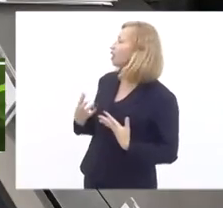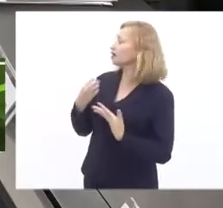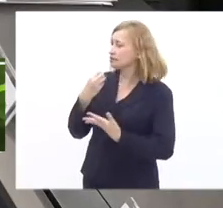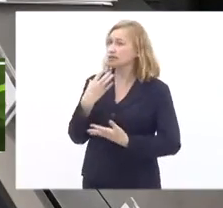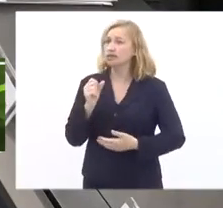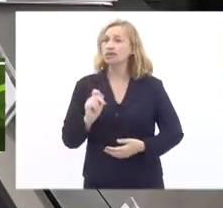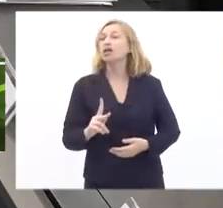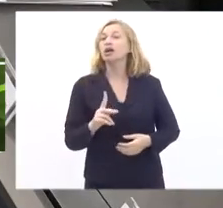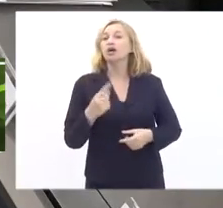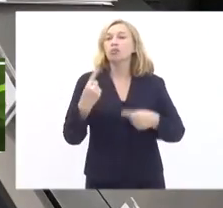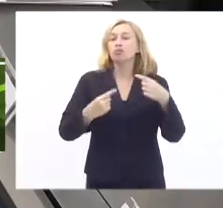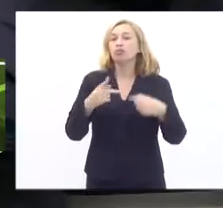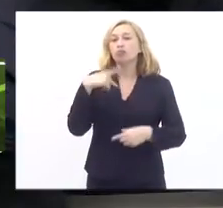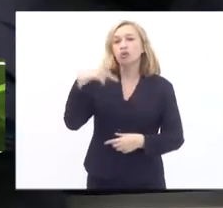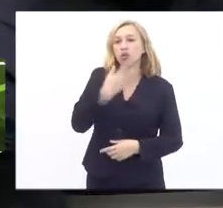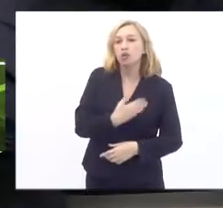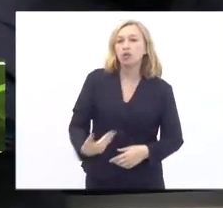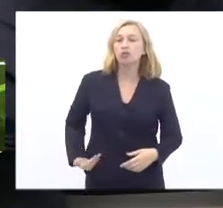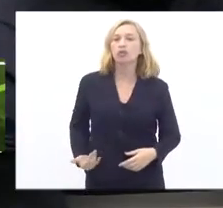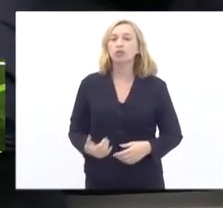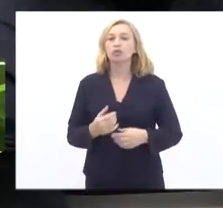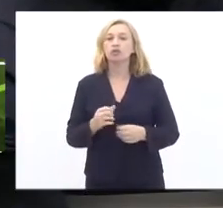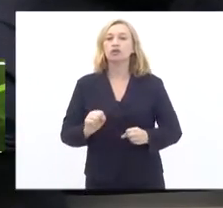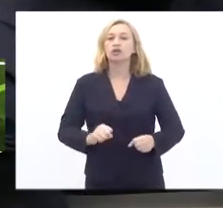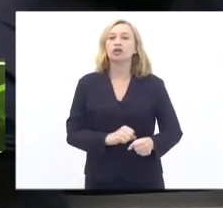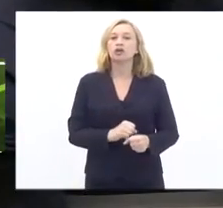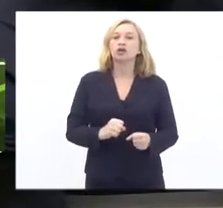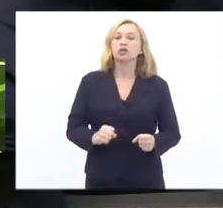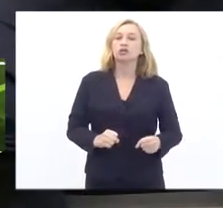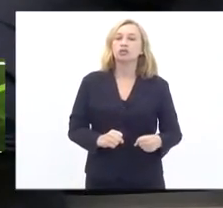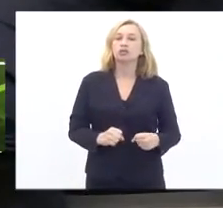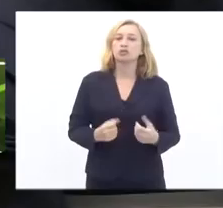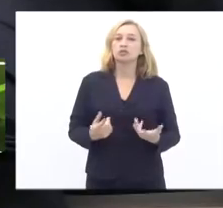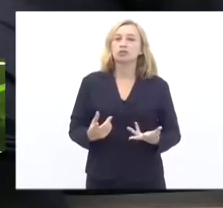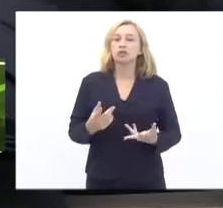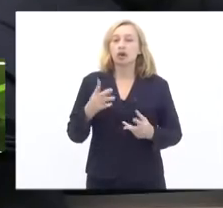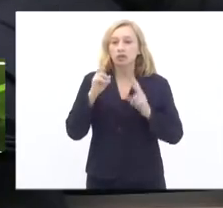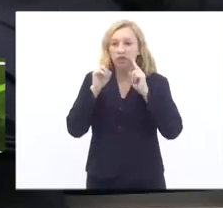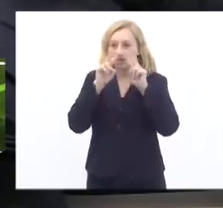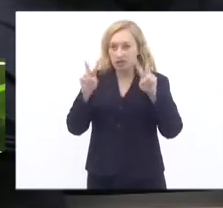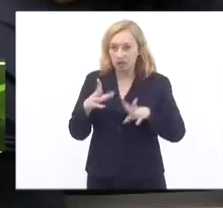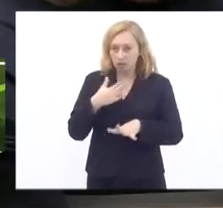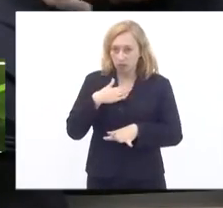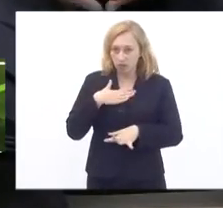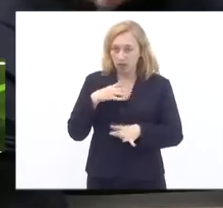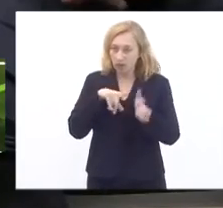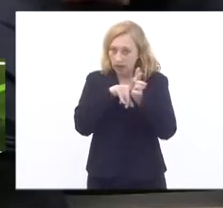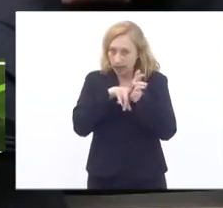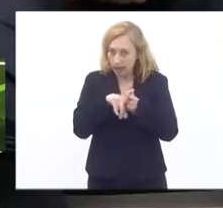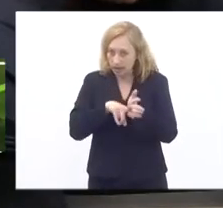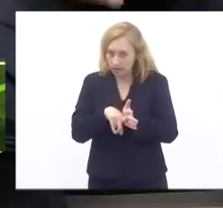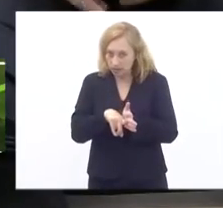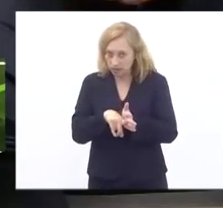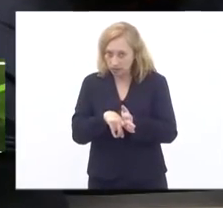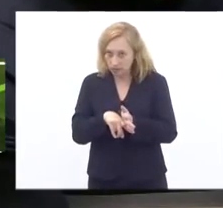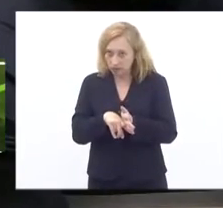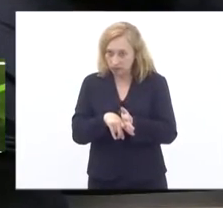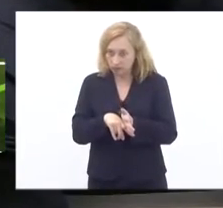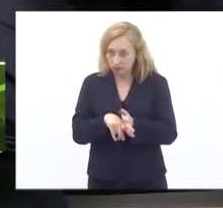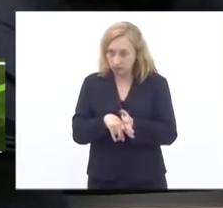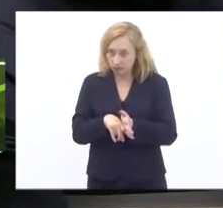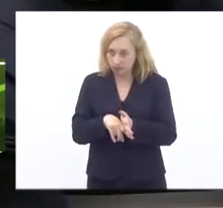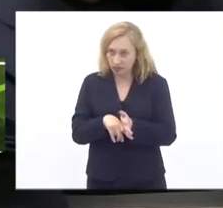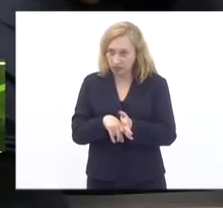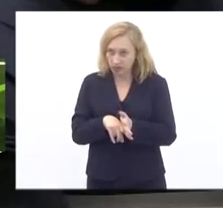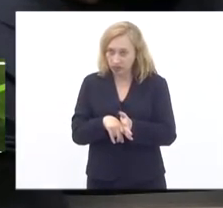Política pública e capitaneada pelo poder concedente, do meu ponto de vista. fazer análise